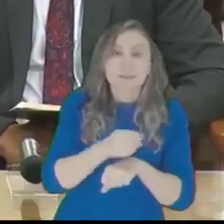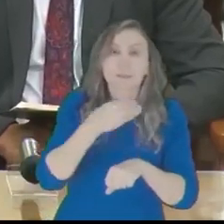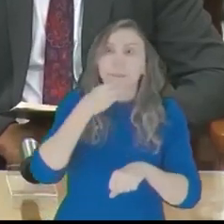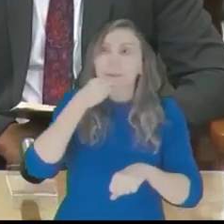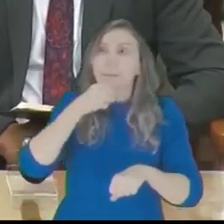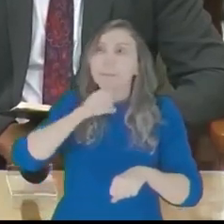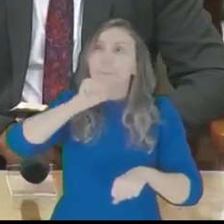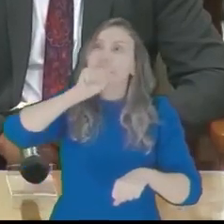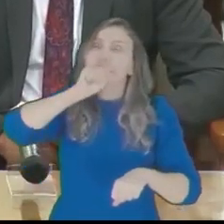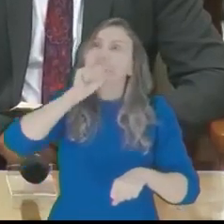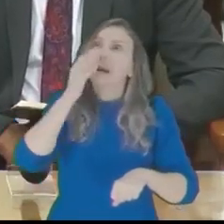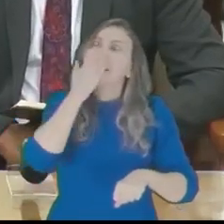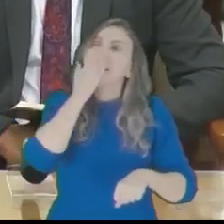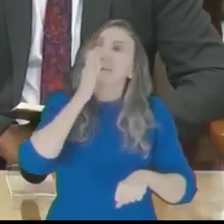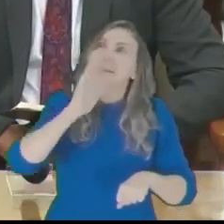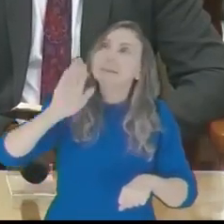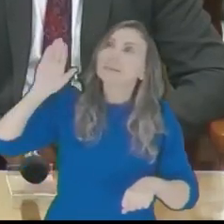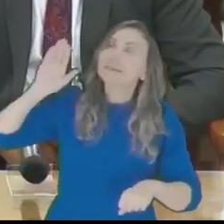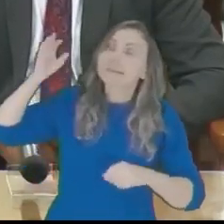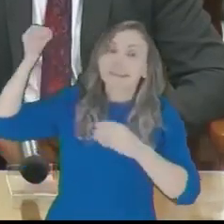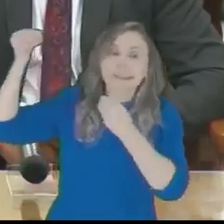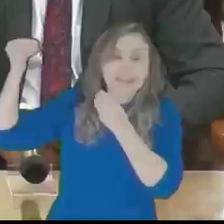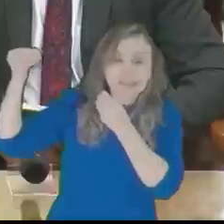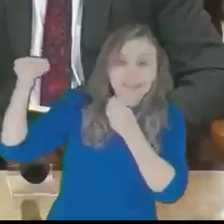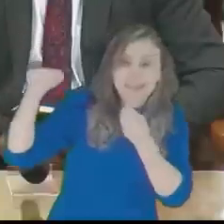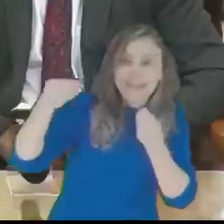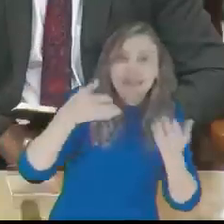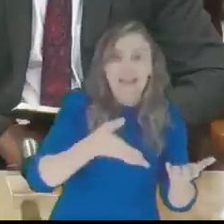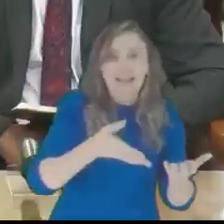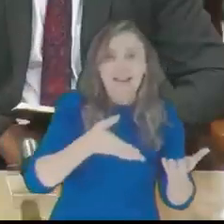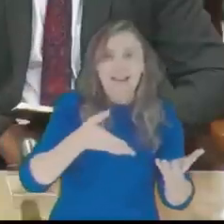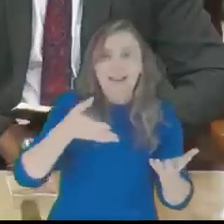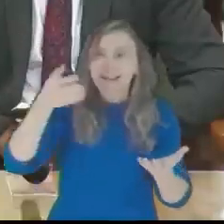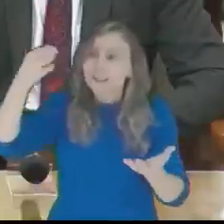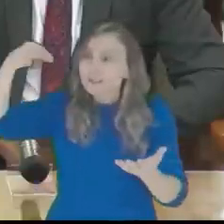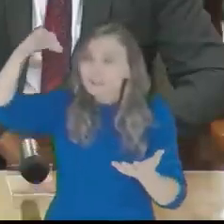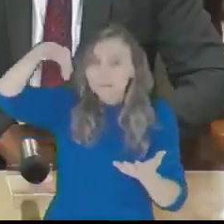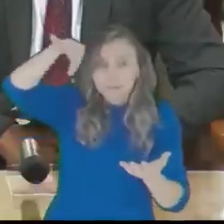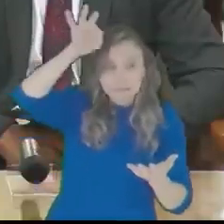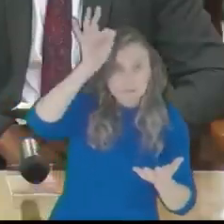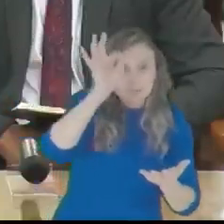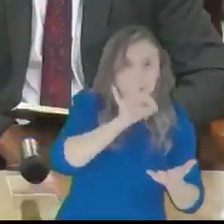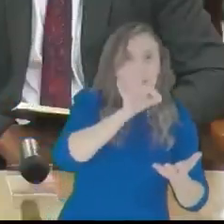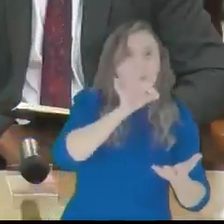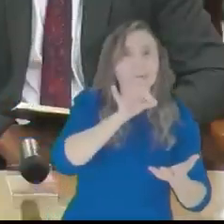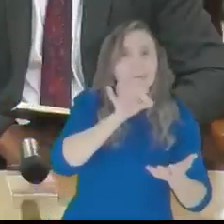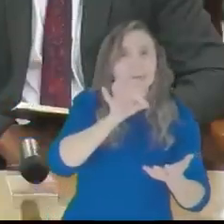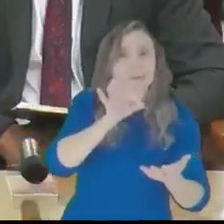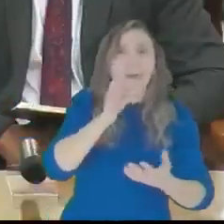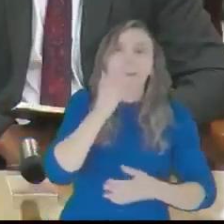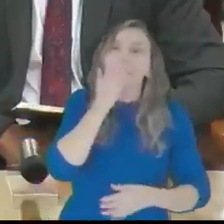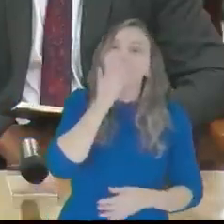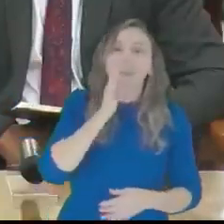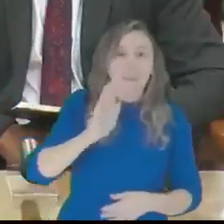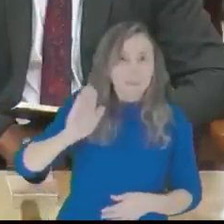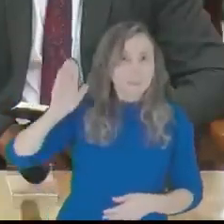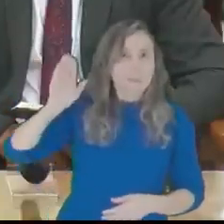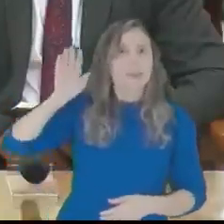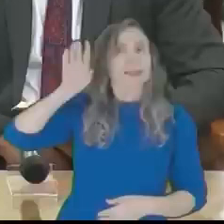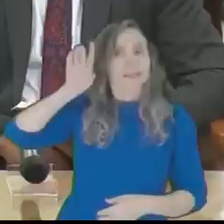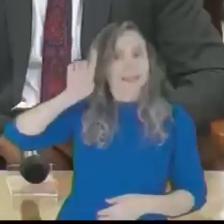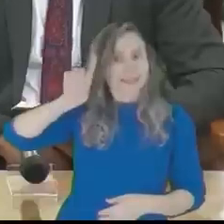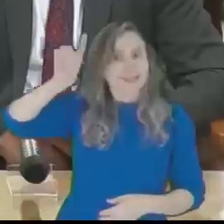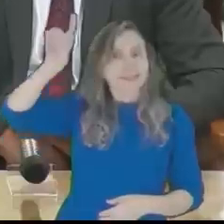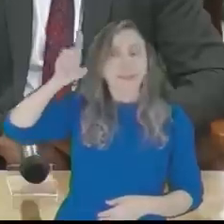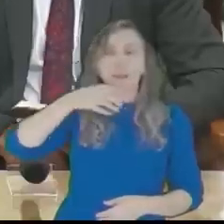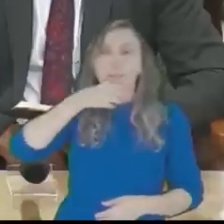Pai. Porque a vinda do Espírito Santo é chamada de promessa do Pai. Por quê? A vinda do Espírito Santo